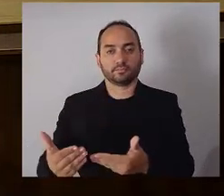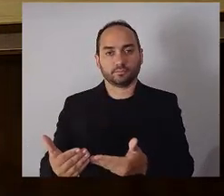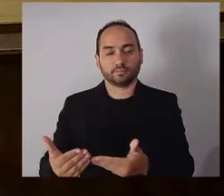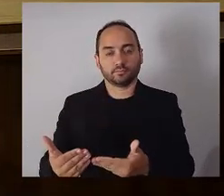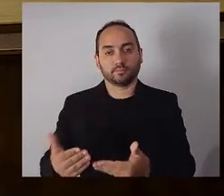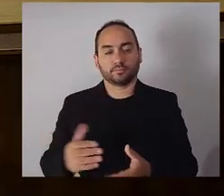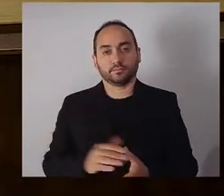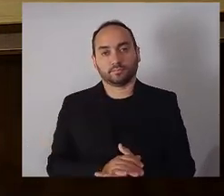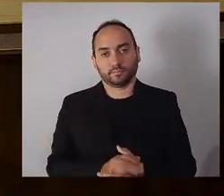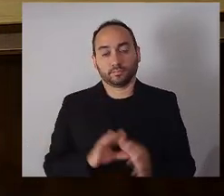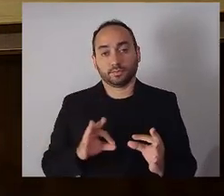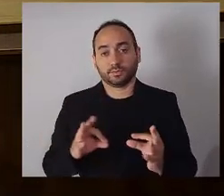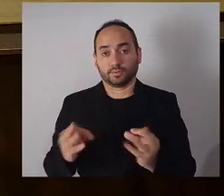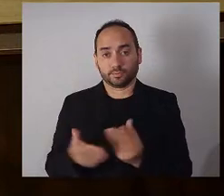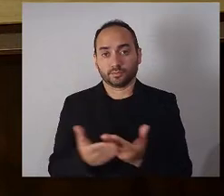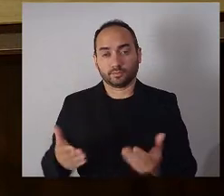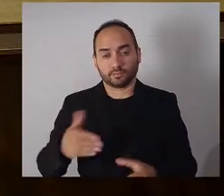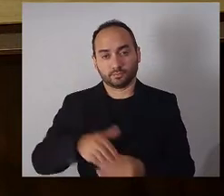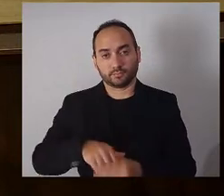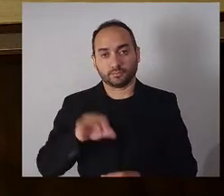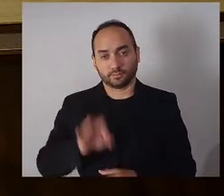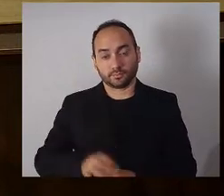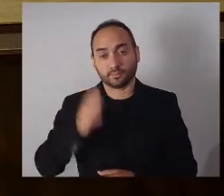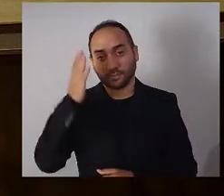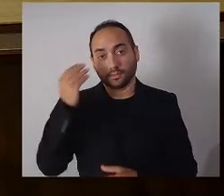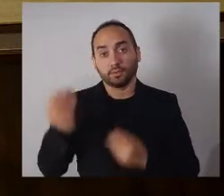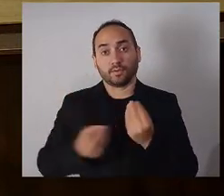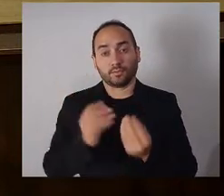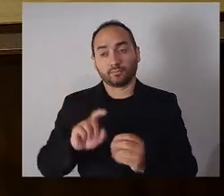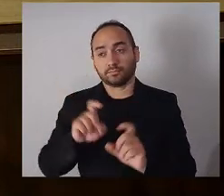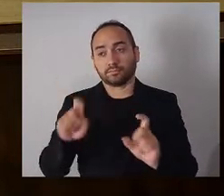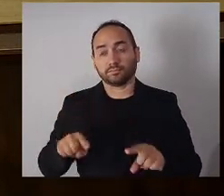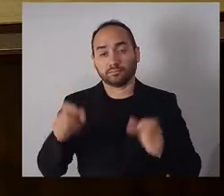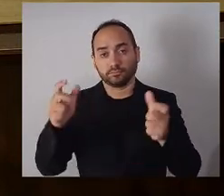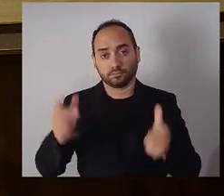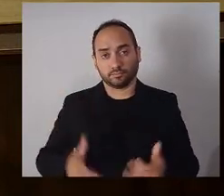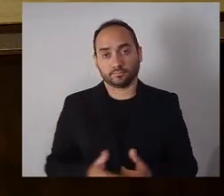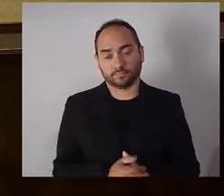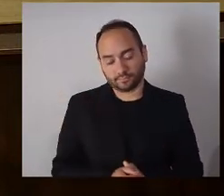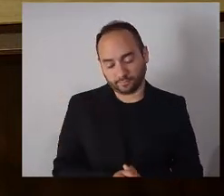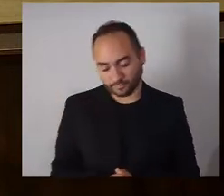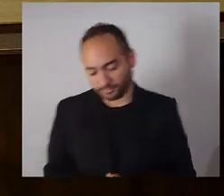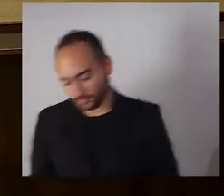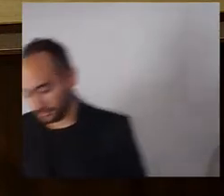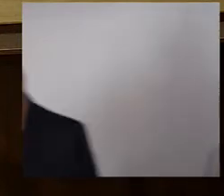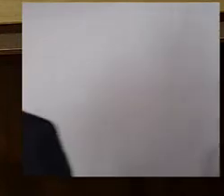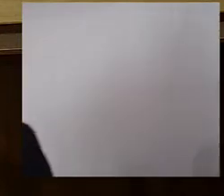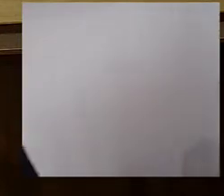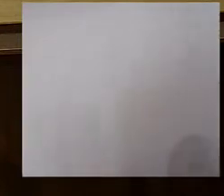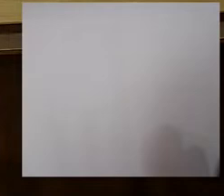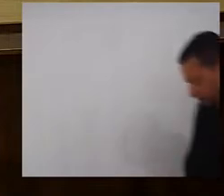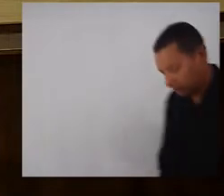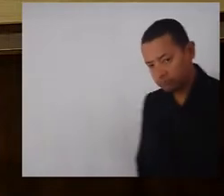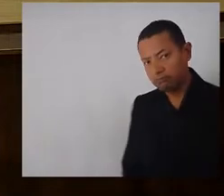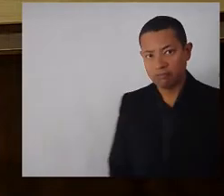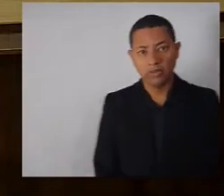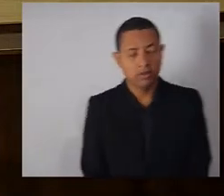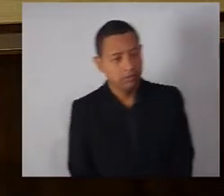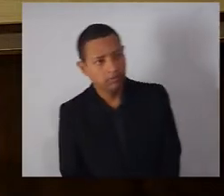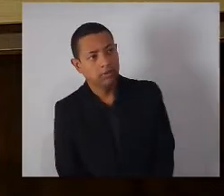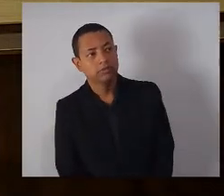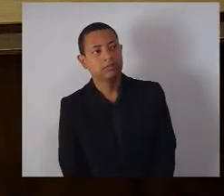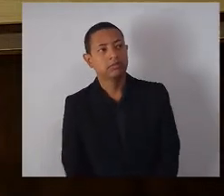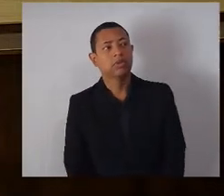desse processo todo, o processo eleitoral, saber o que está acontecendo. Eu só faço registrar aqui a nossa